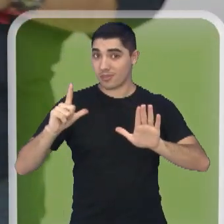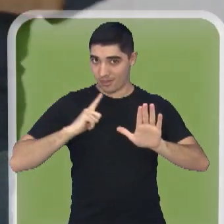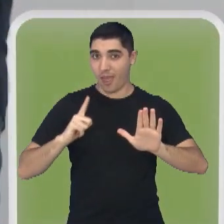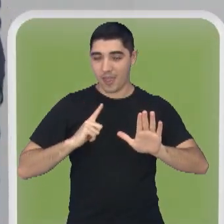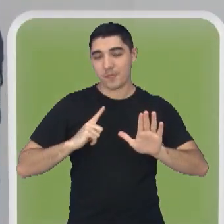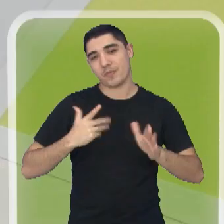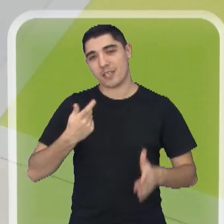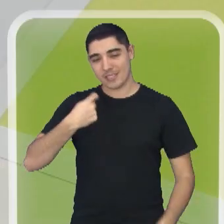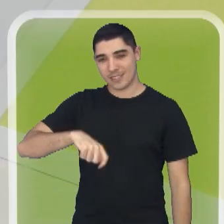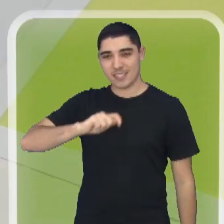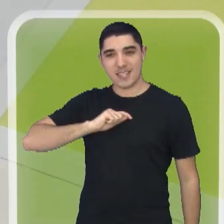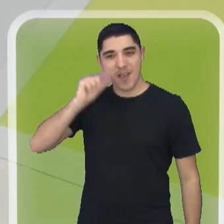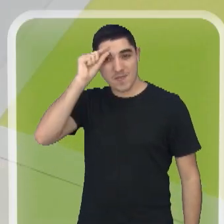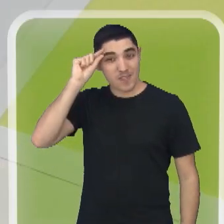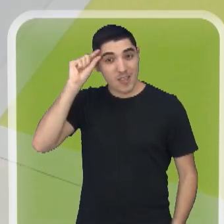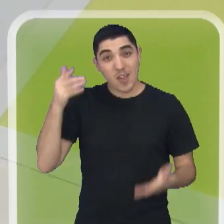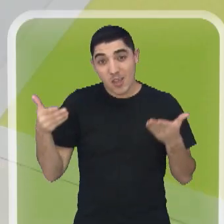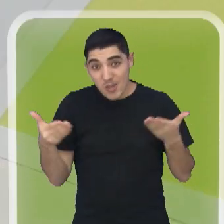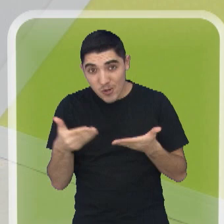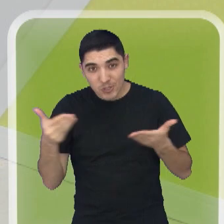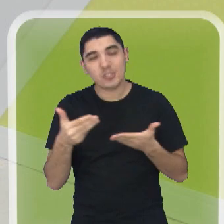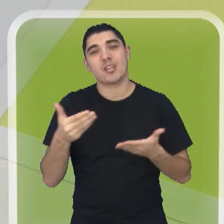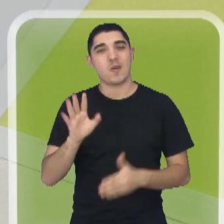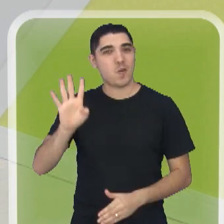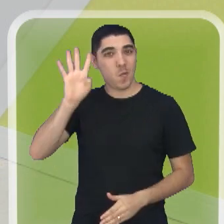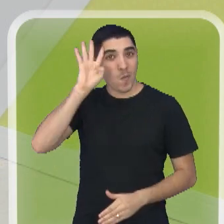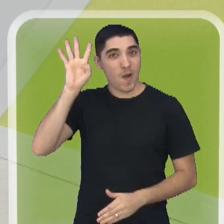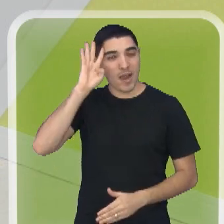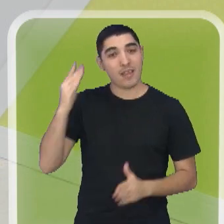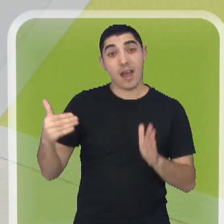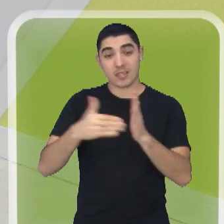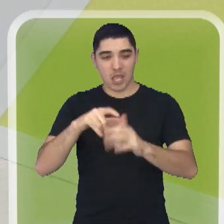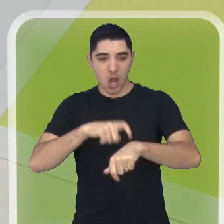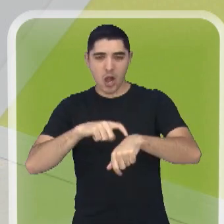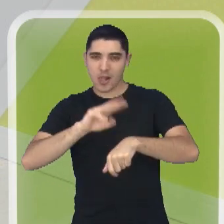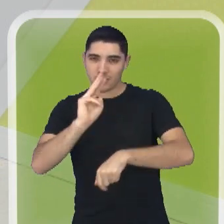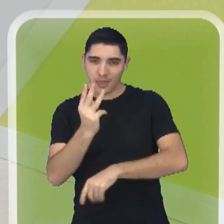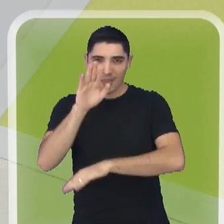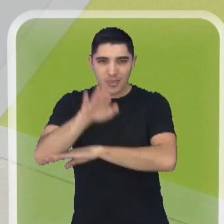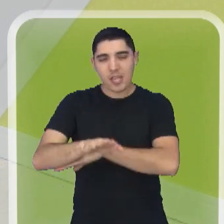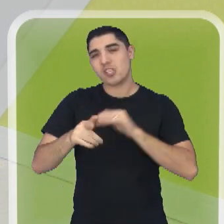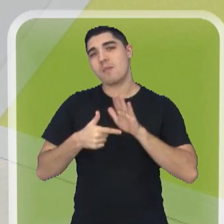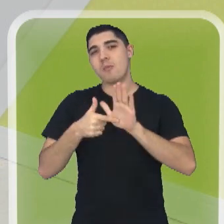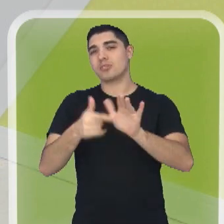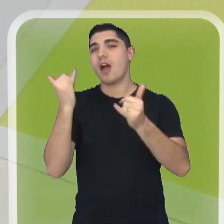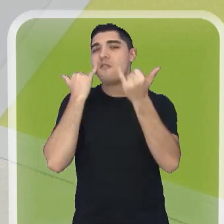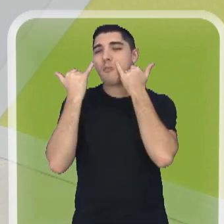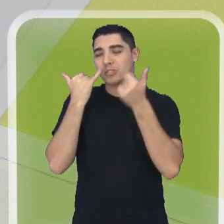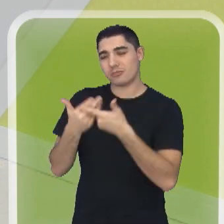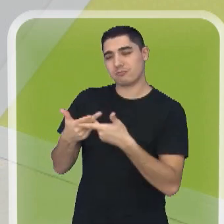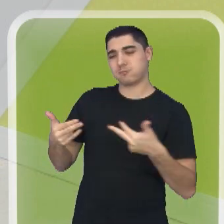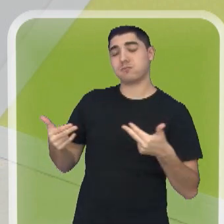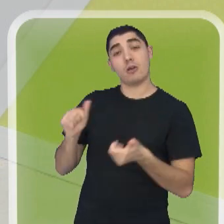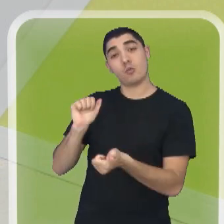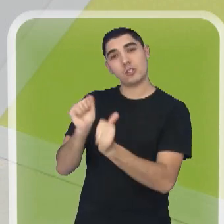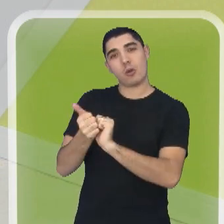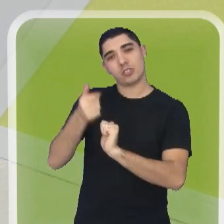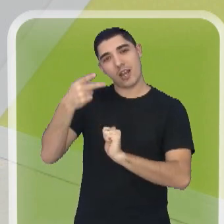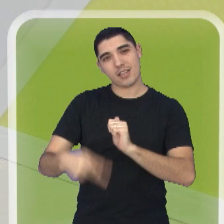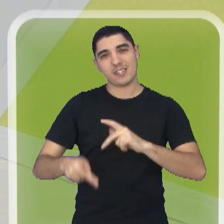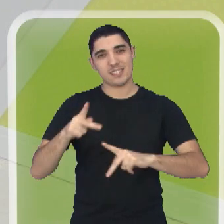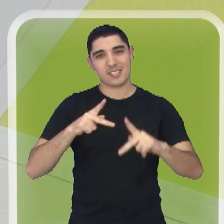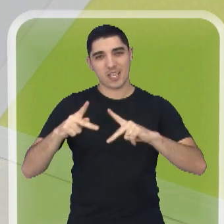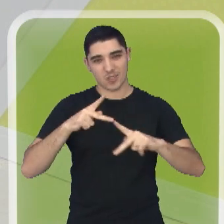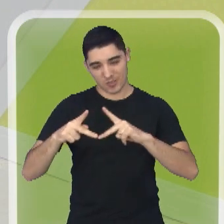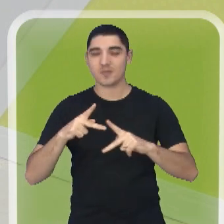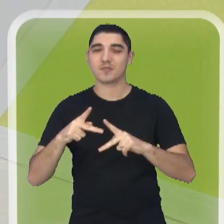youtube.com/câmarasjc. Eu sou Vieira Júnior, eu vou com vocês nesta quarta-feira até as 3 da tarde, trazendo as principais informações do esporte